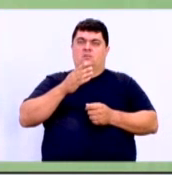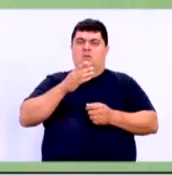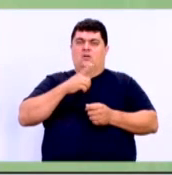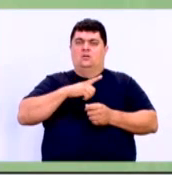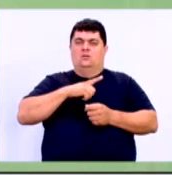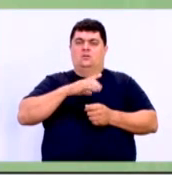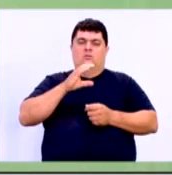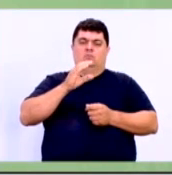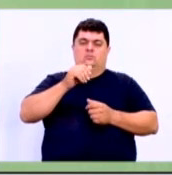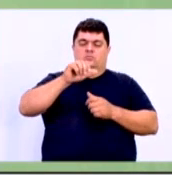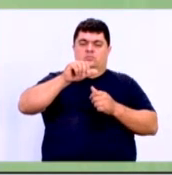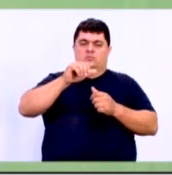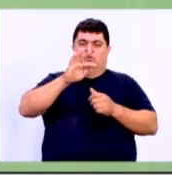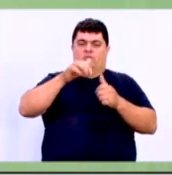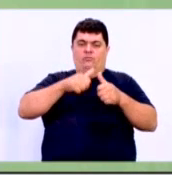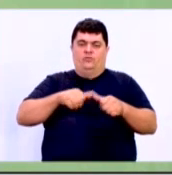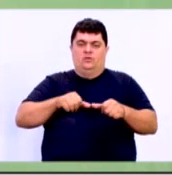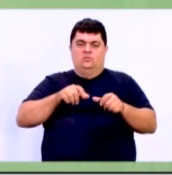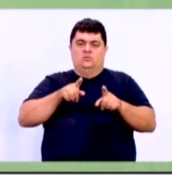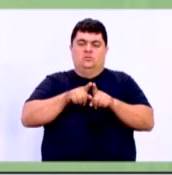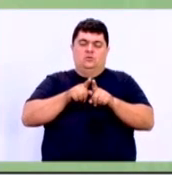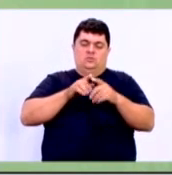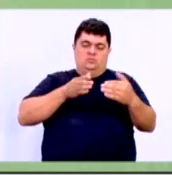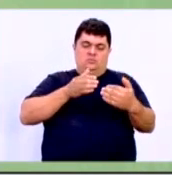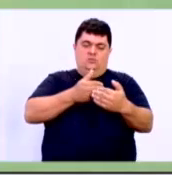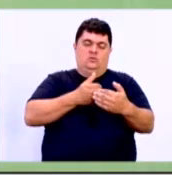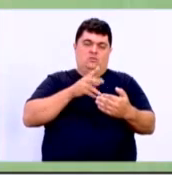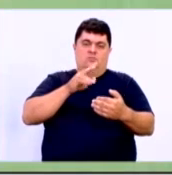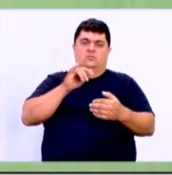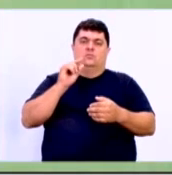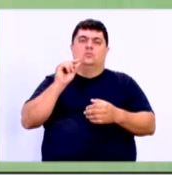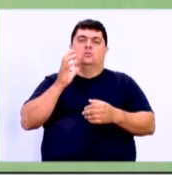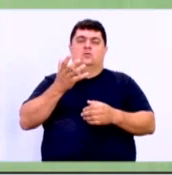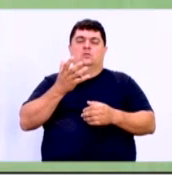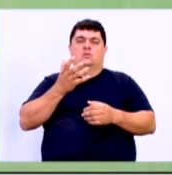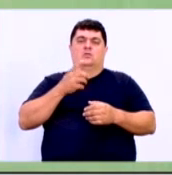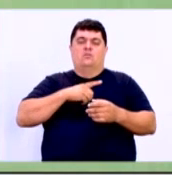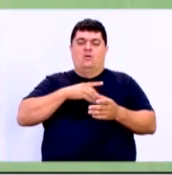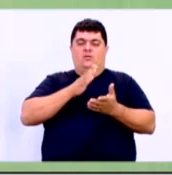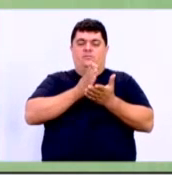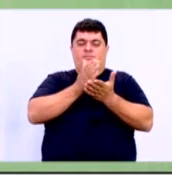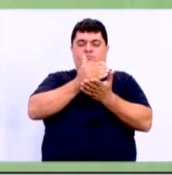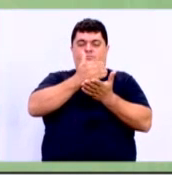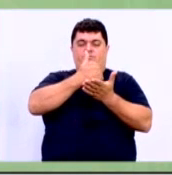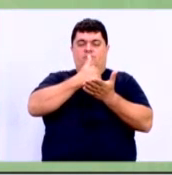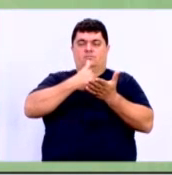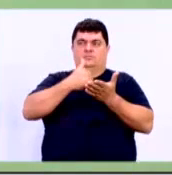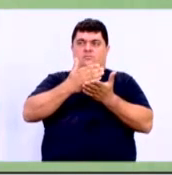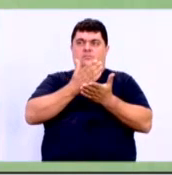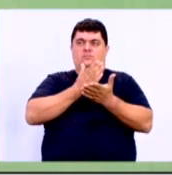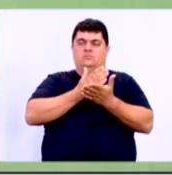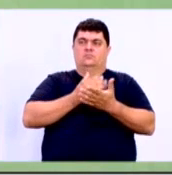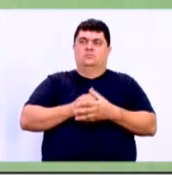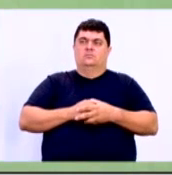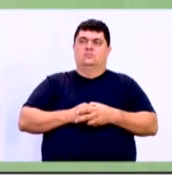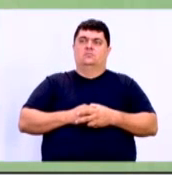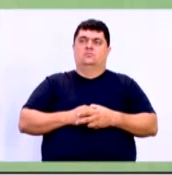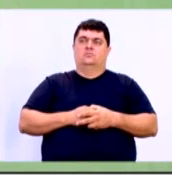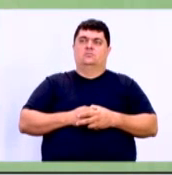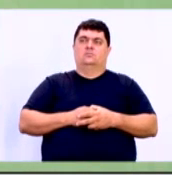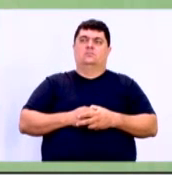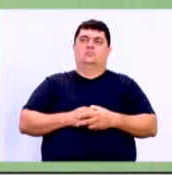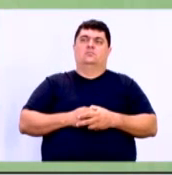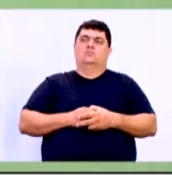custos fixos ou os custos indiretos, o que vai acontecer? Você precisa ratear entre os produtos, tá? Então vamos